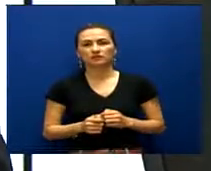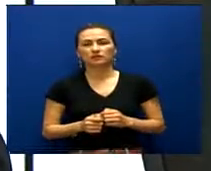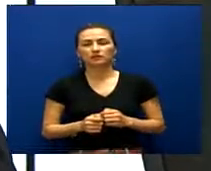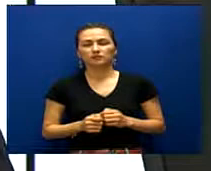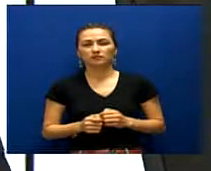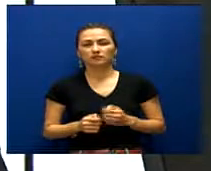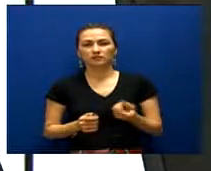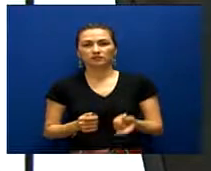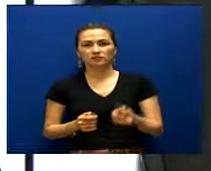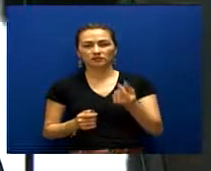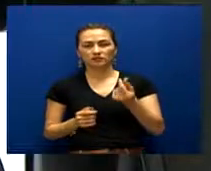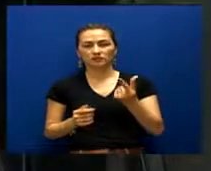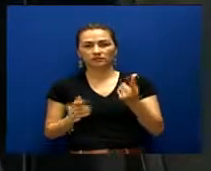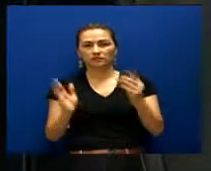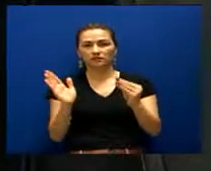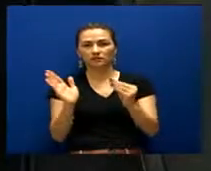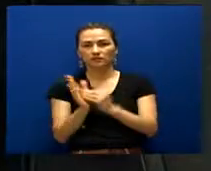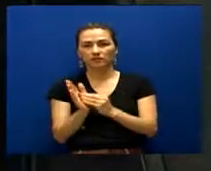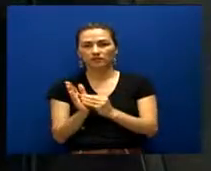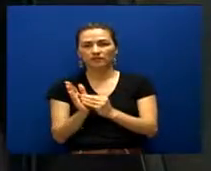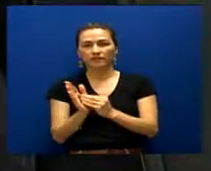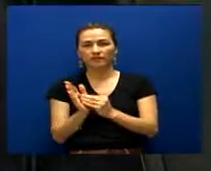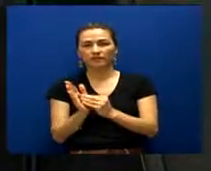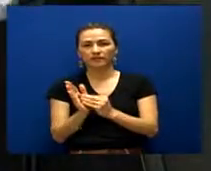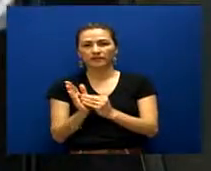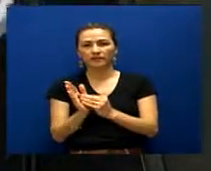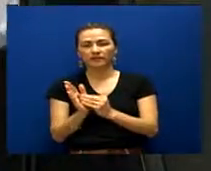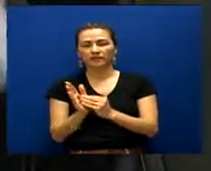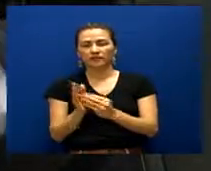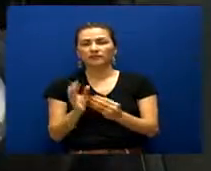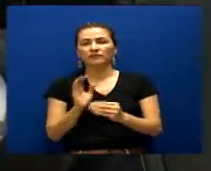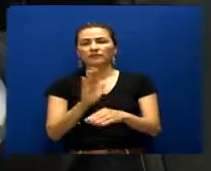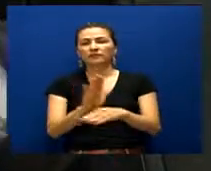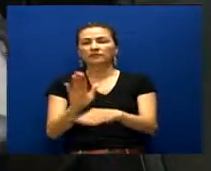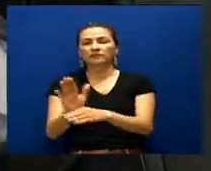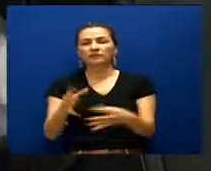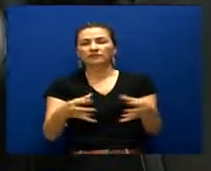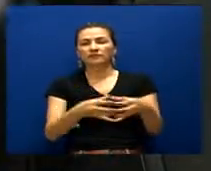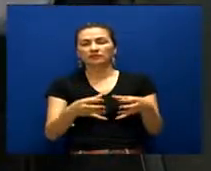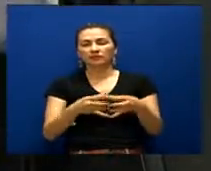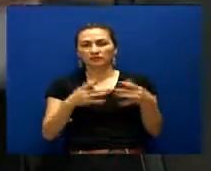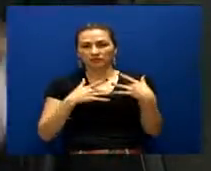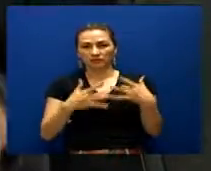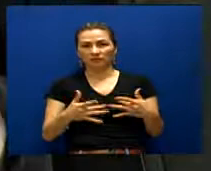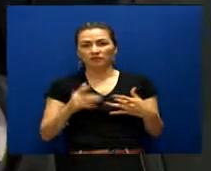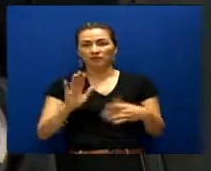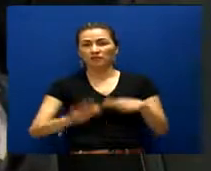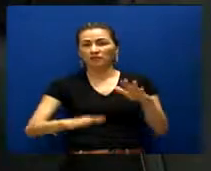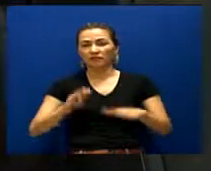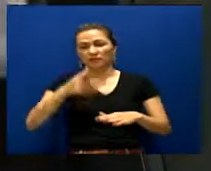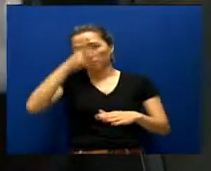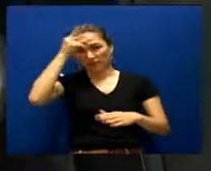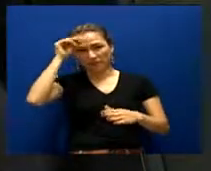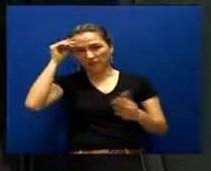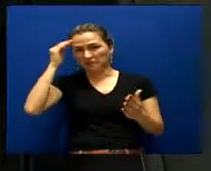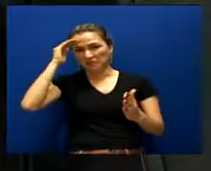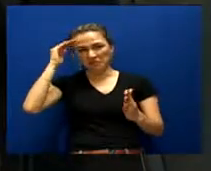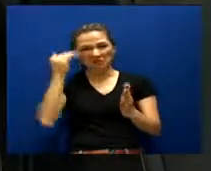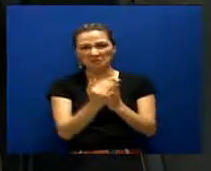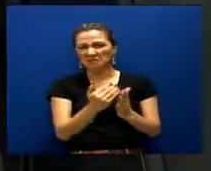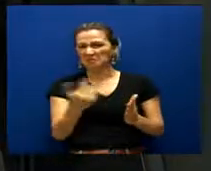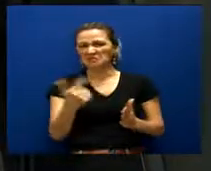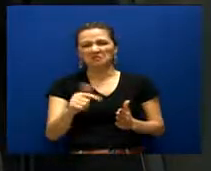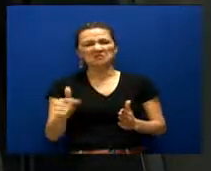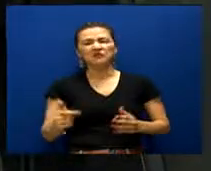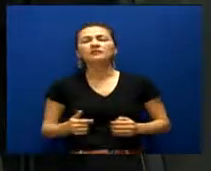para várias entidades assistenciais. E muitas vezes o prefeito não cumpria, não cumpria. Então